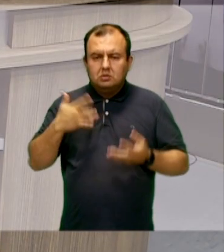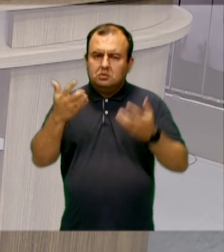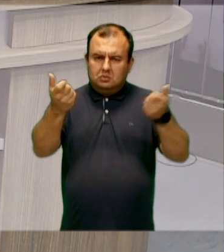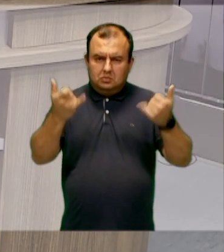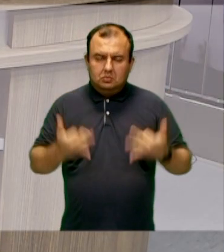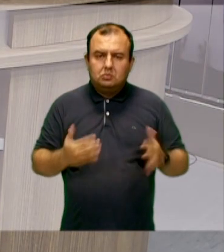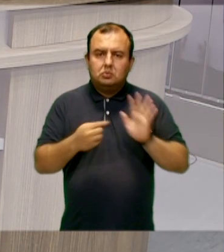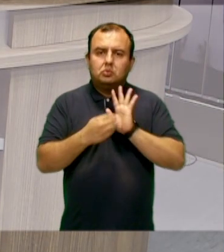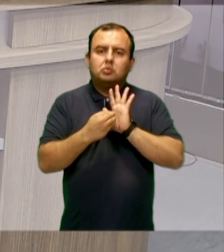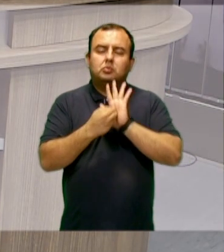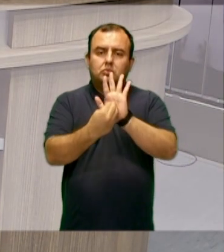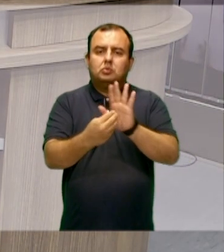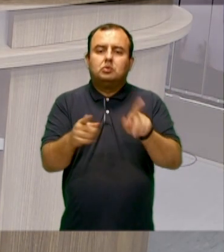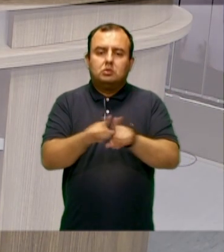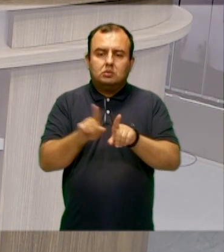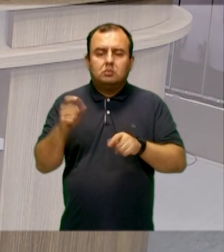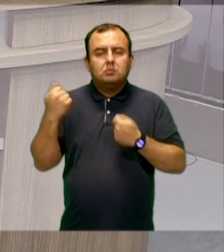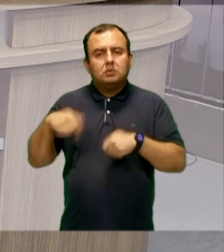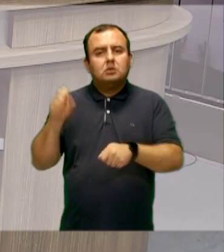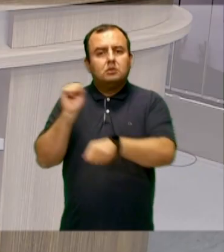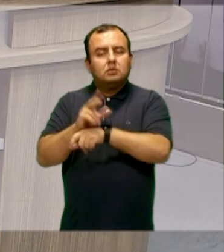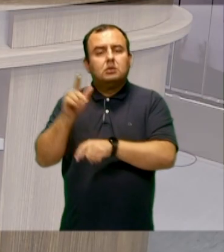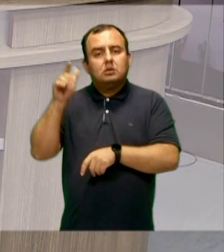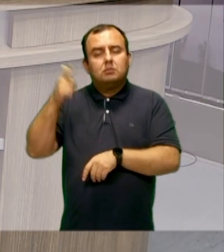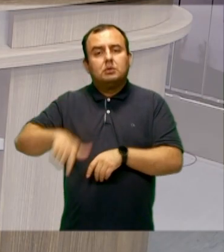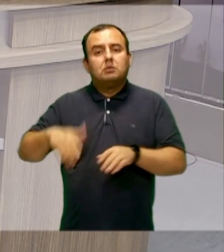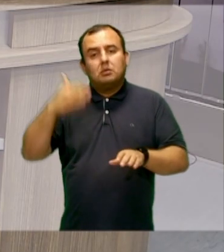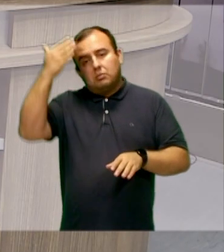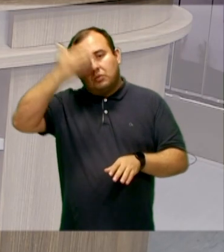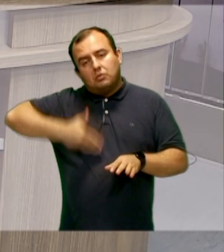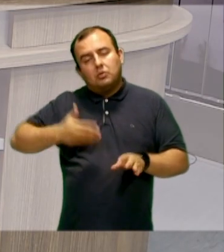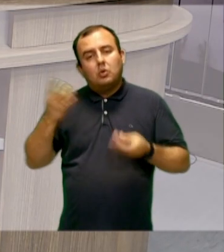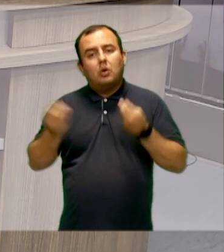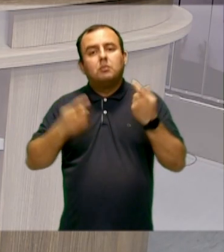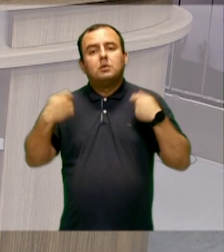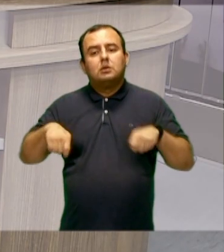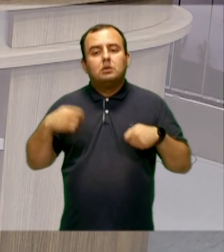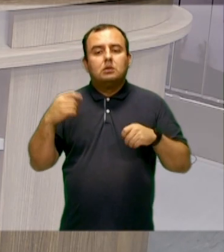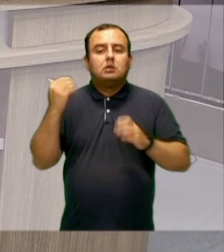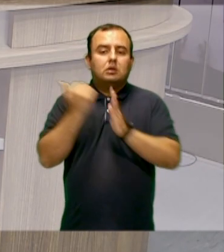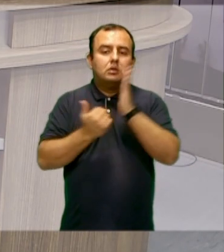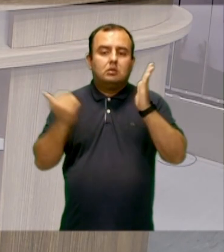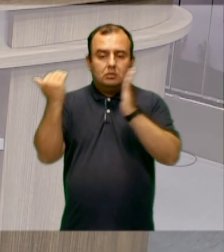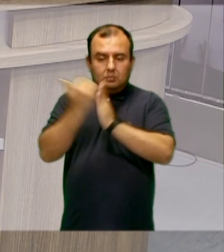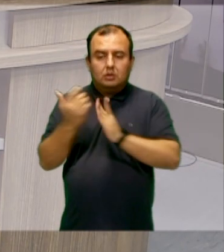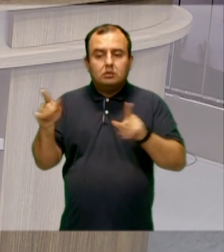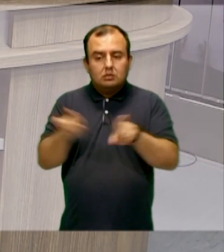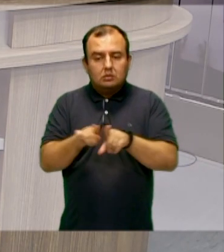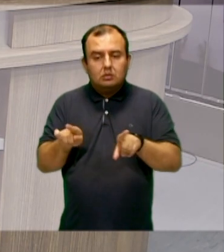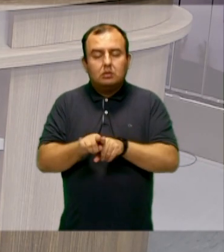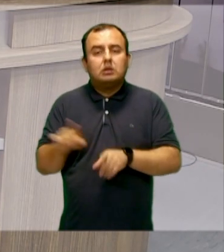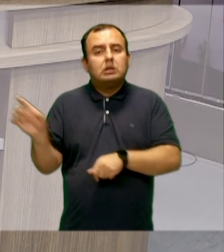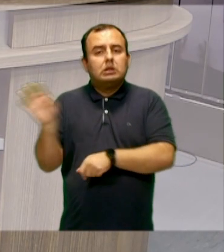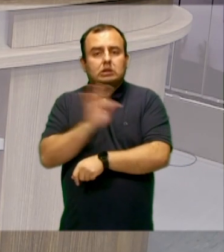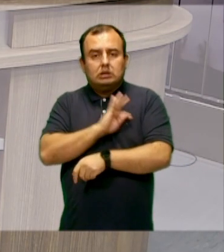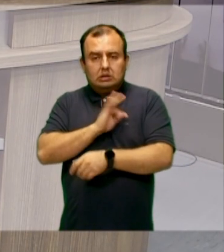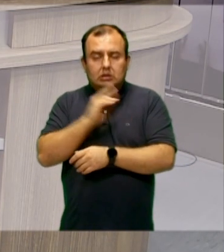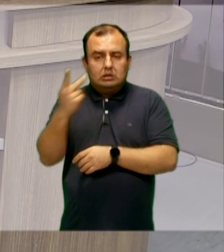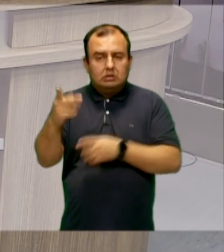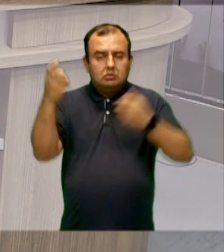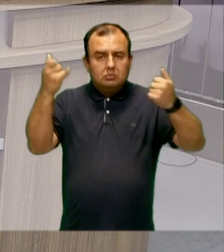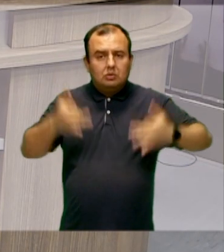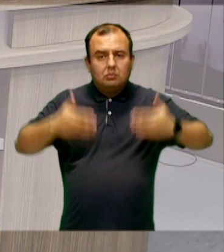mostrou, porque ela precisa de mais vagas, ela vai comprovar por que ela precisa, o número de atendimentos, ou enfim, a técnica dela disso aí,